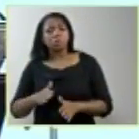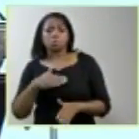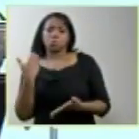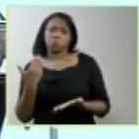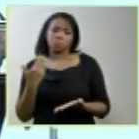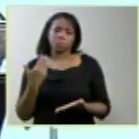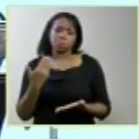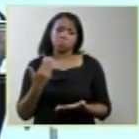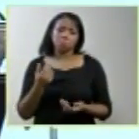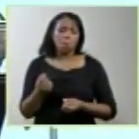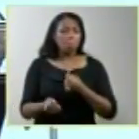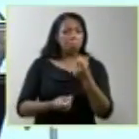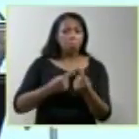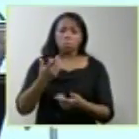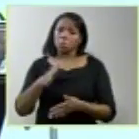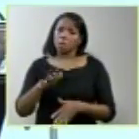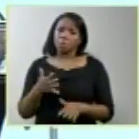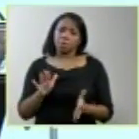grande dos natimortos.